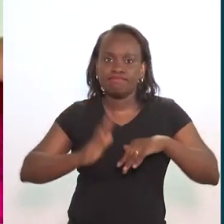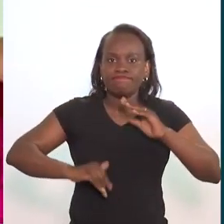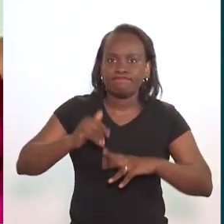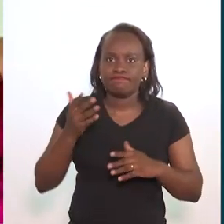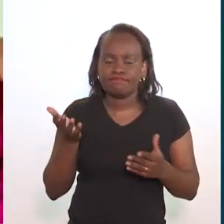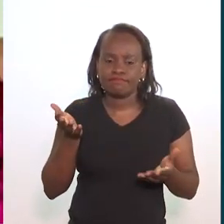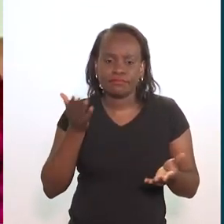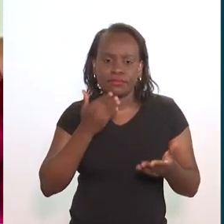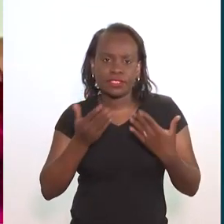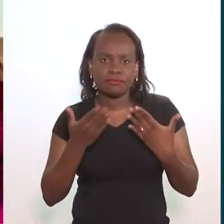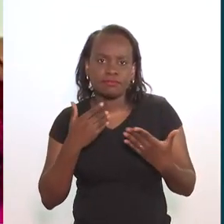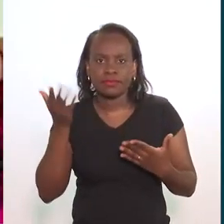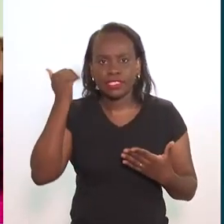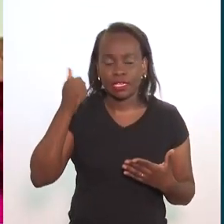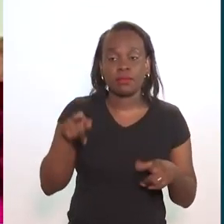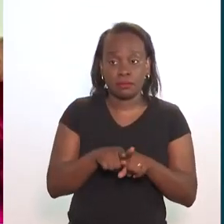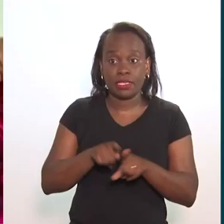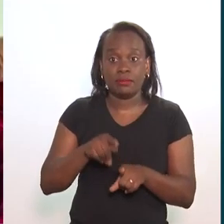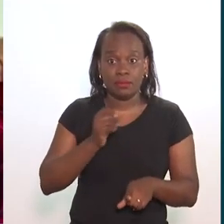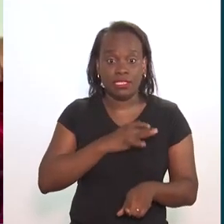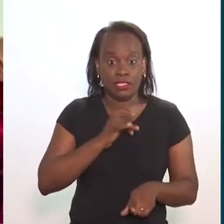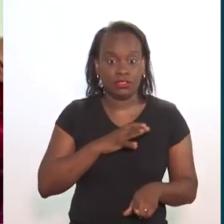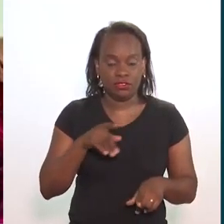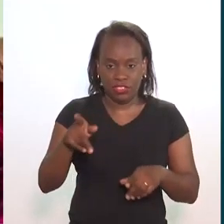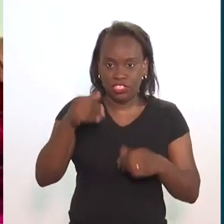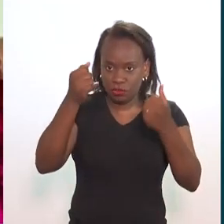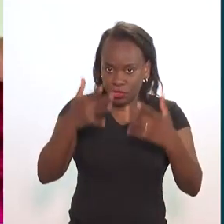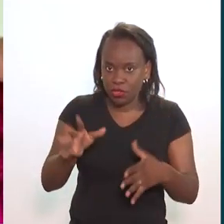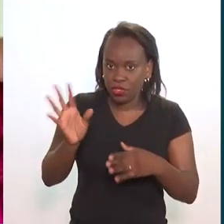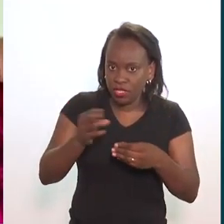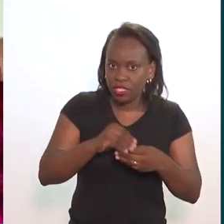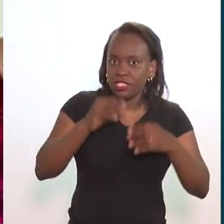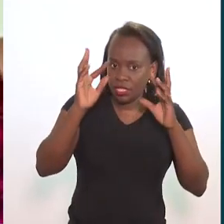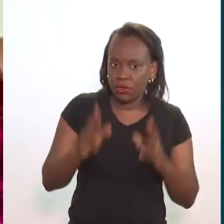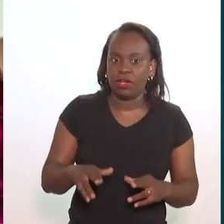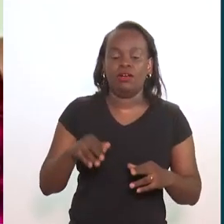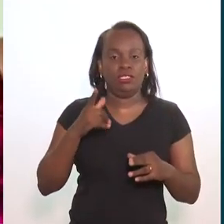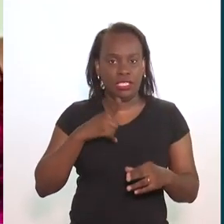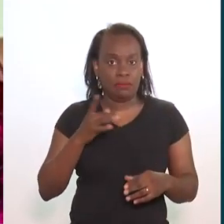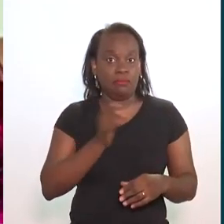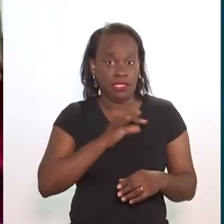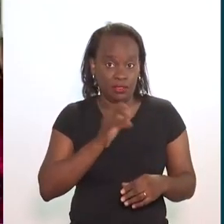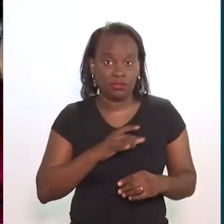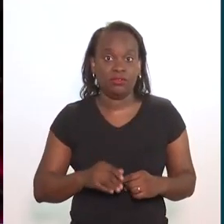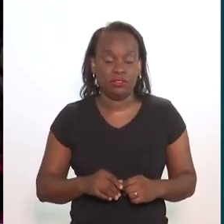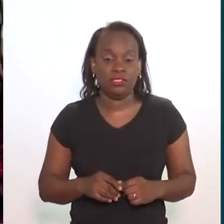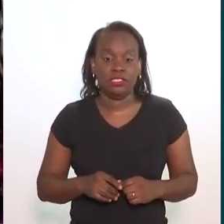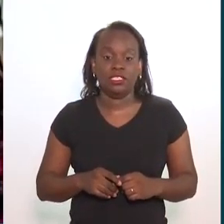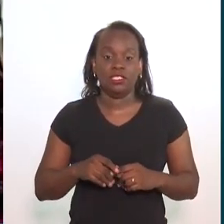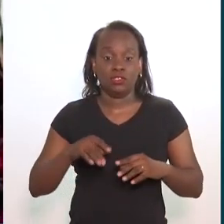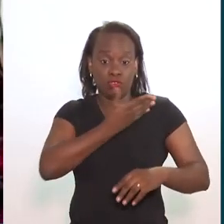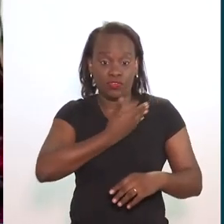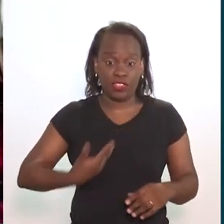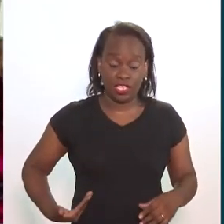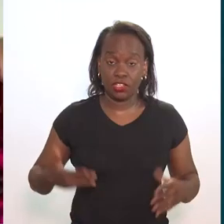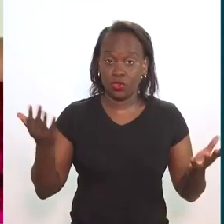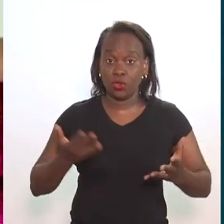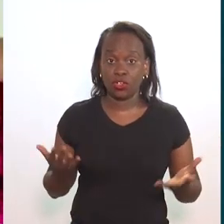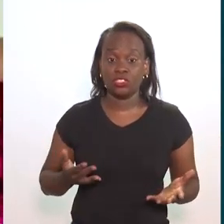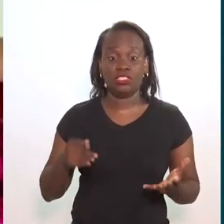mais articulada. Então, isso dá medo também. Pegando esse gancho da Renata, isso dá muito medo. No